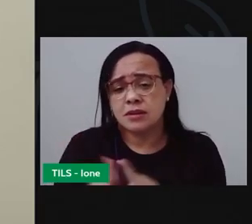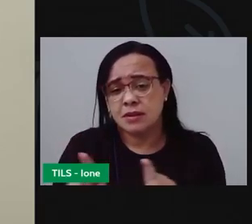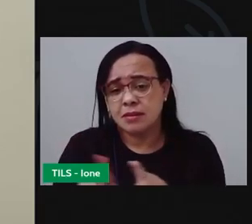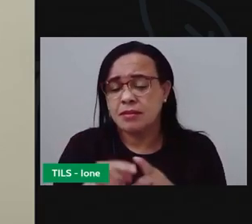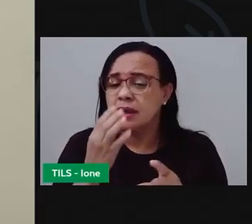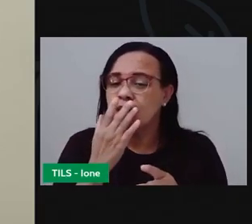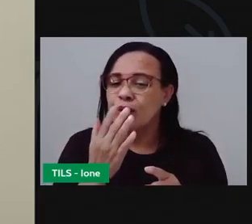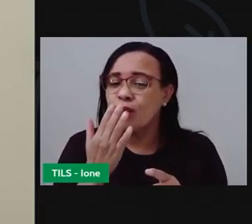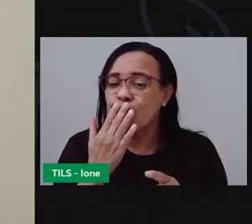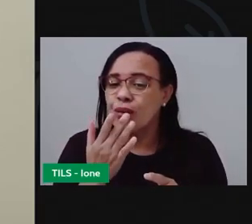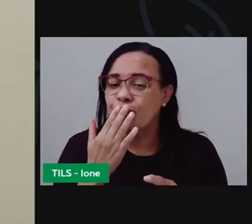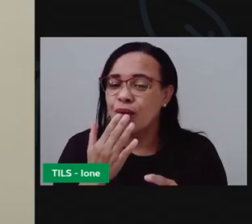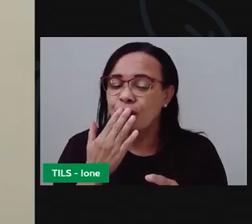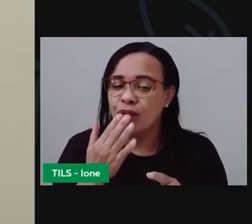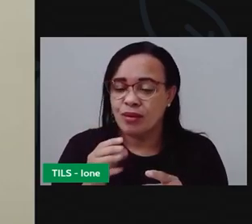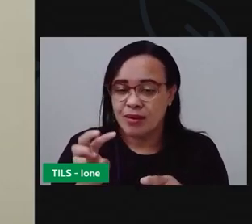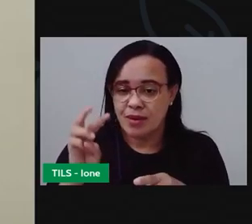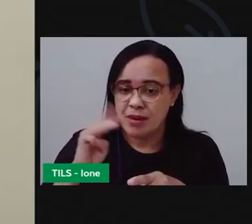bonito.